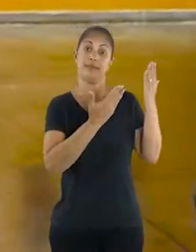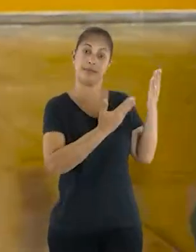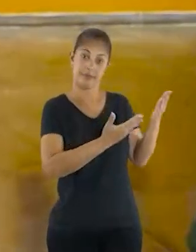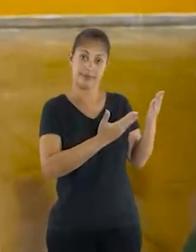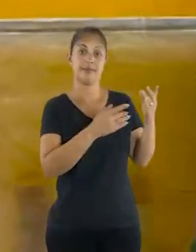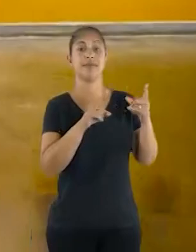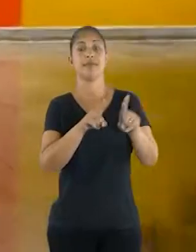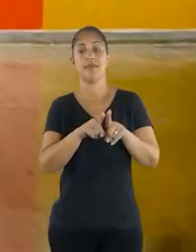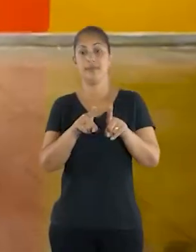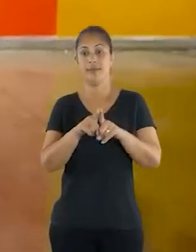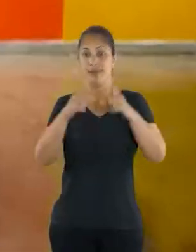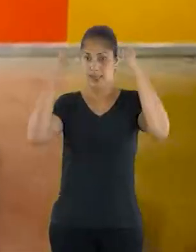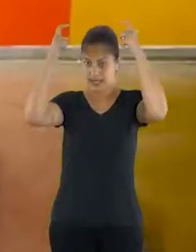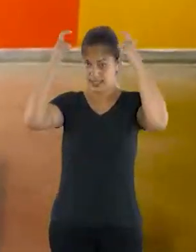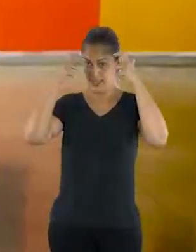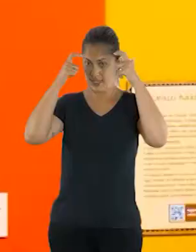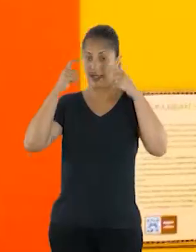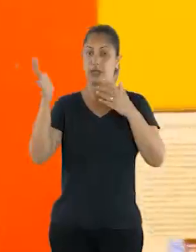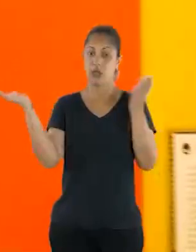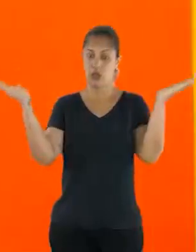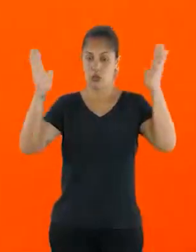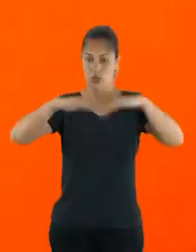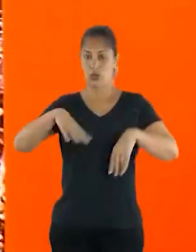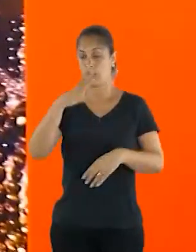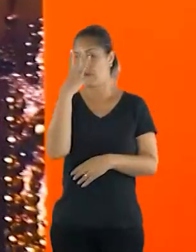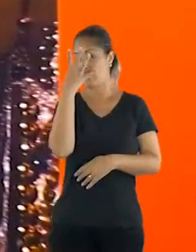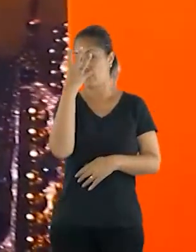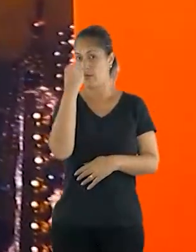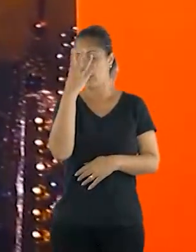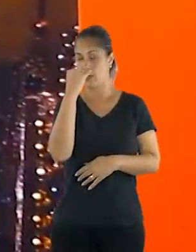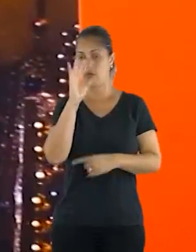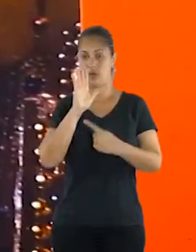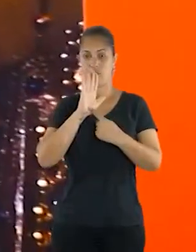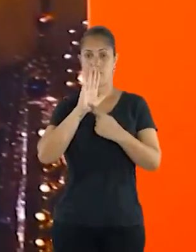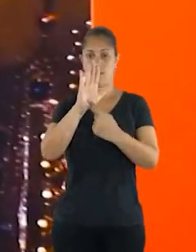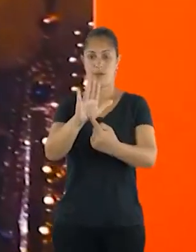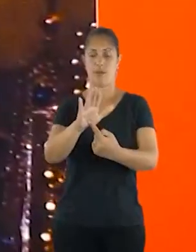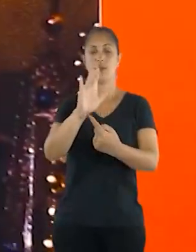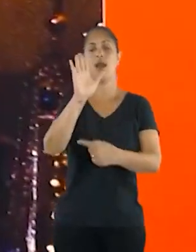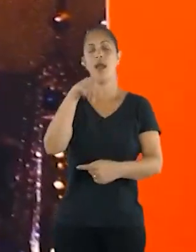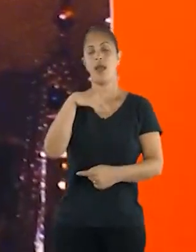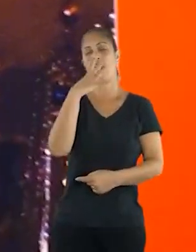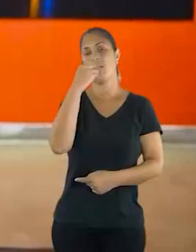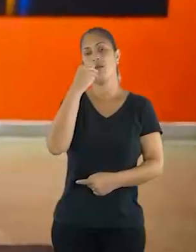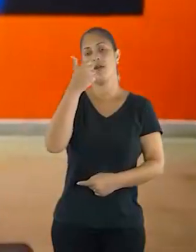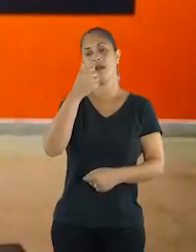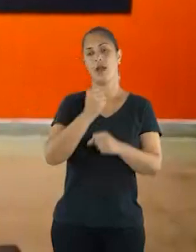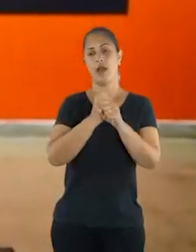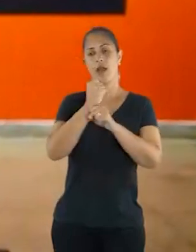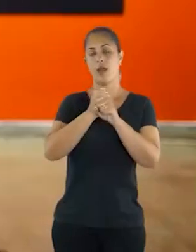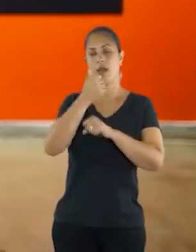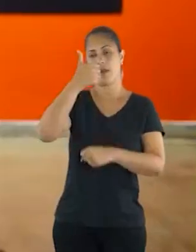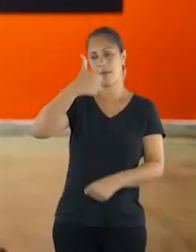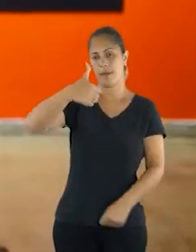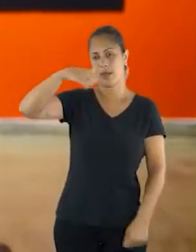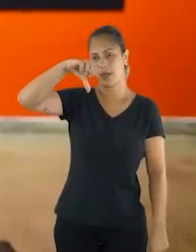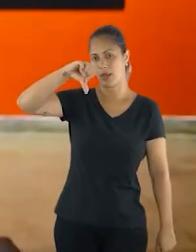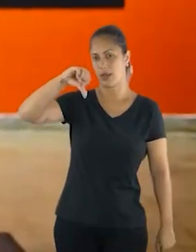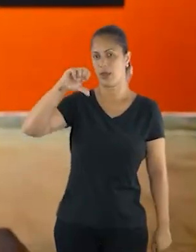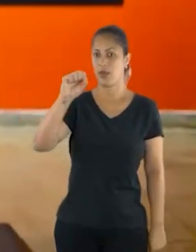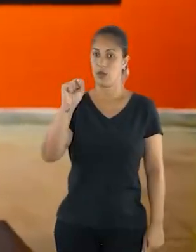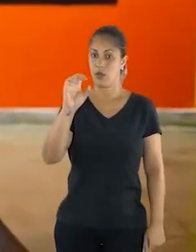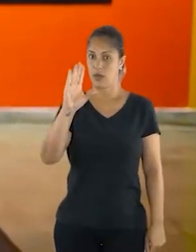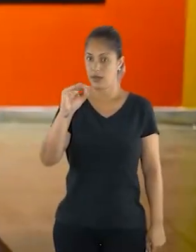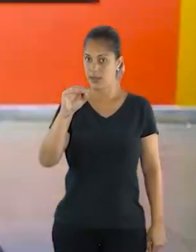o Reisado, a gente trouxe essa foto, que é uma foto de 1980 da Maureen